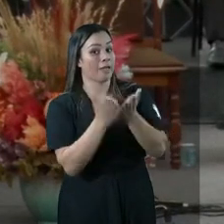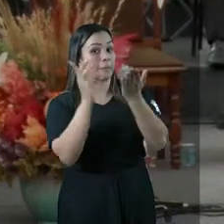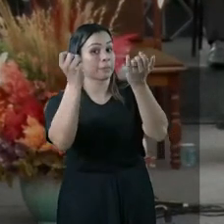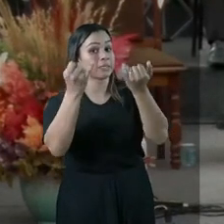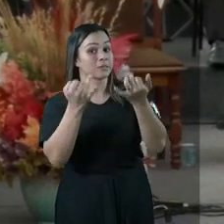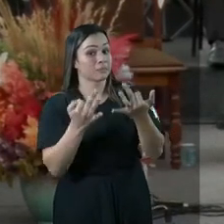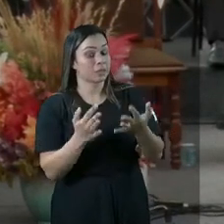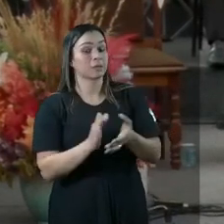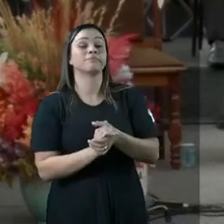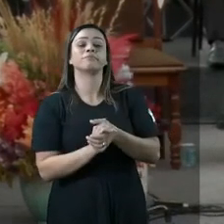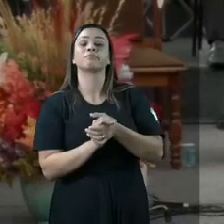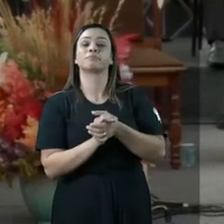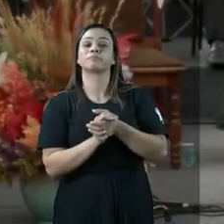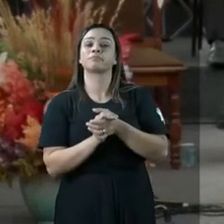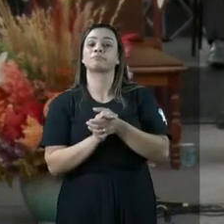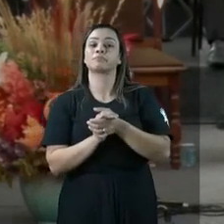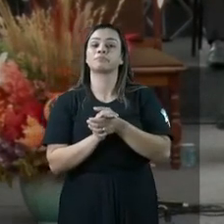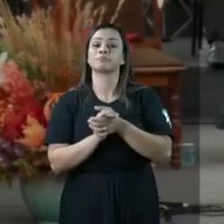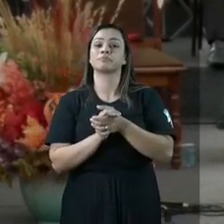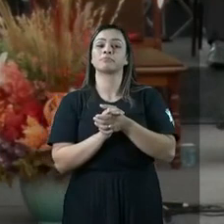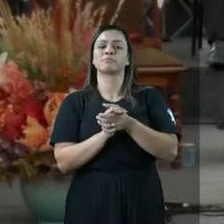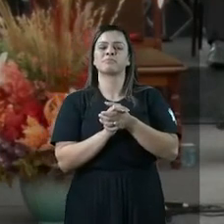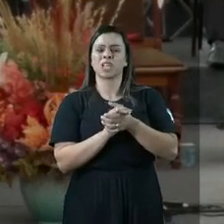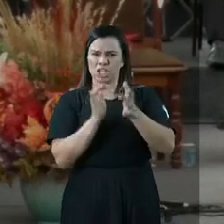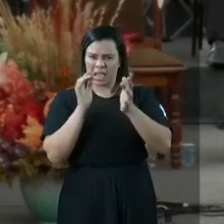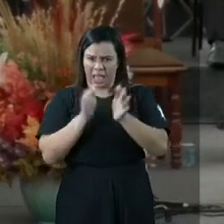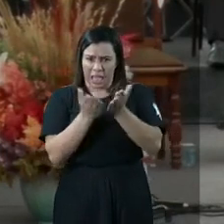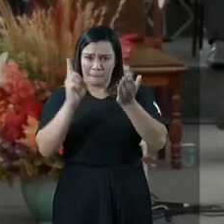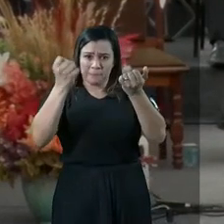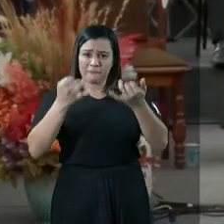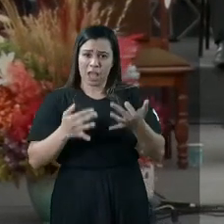não diz que Jesus vai na direção dos discípulos nadando sobre as águas.